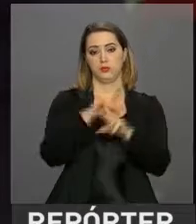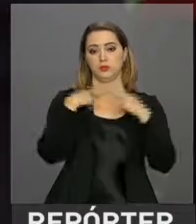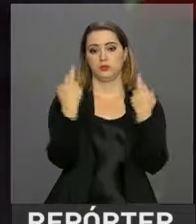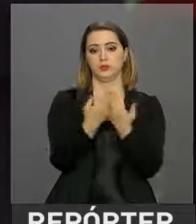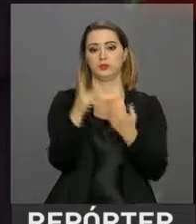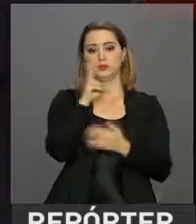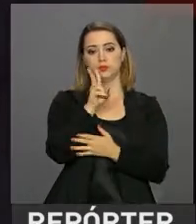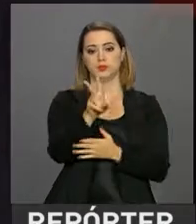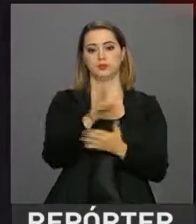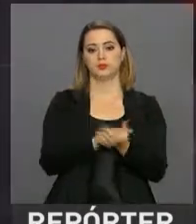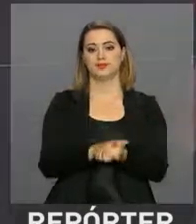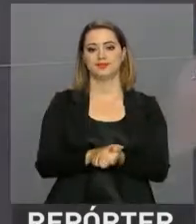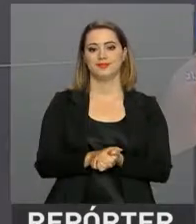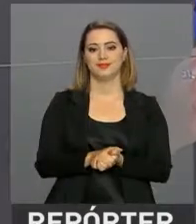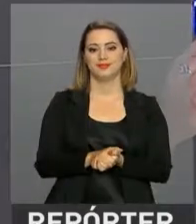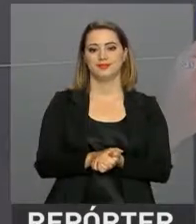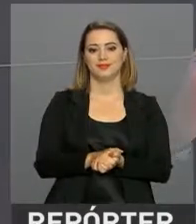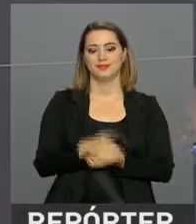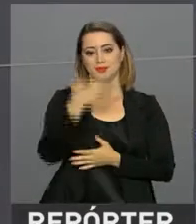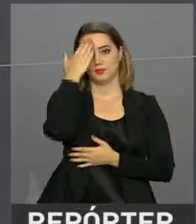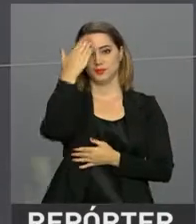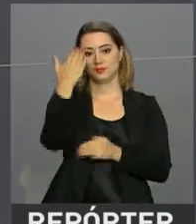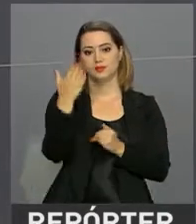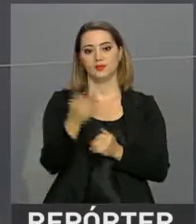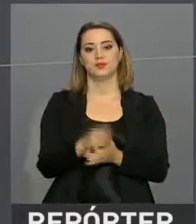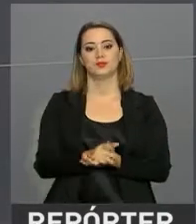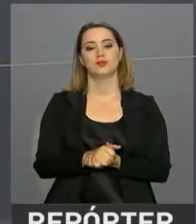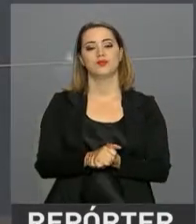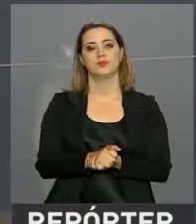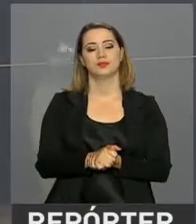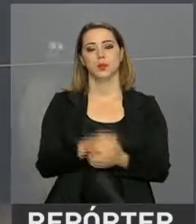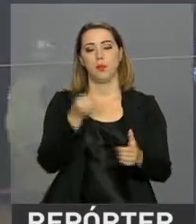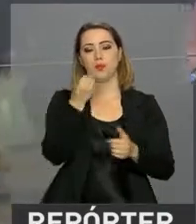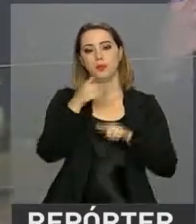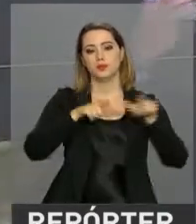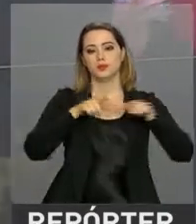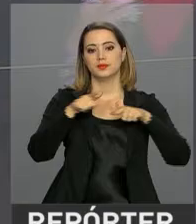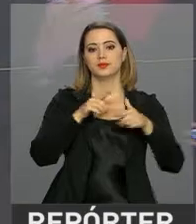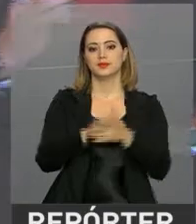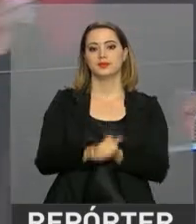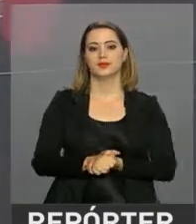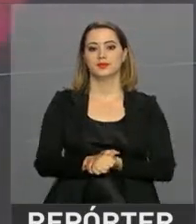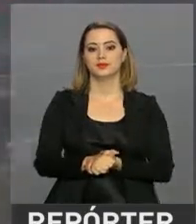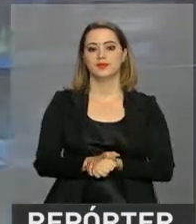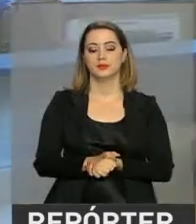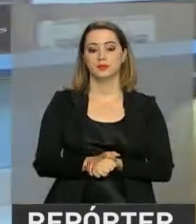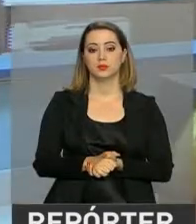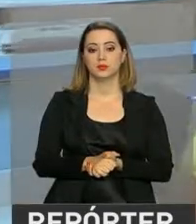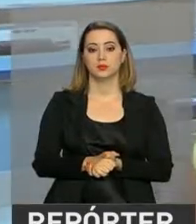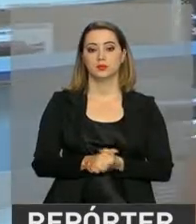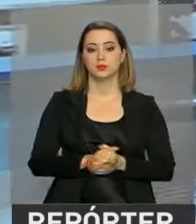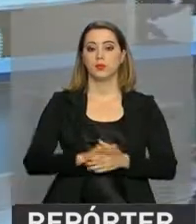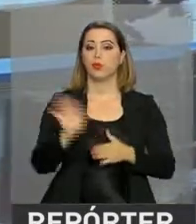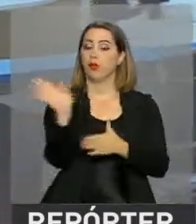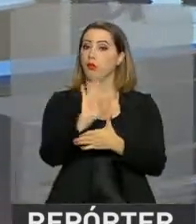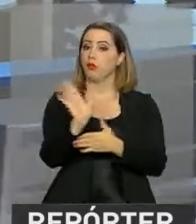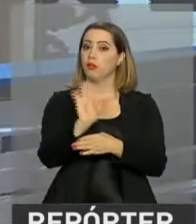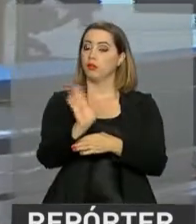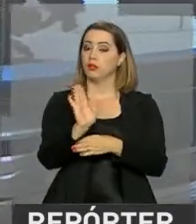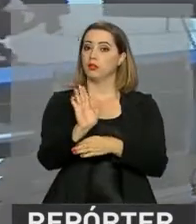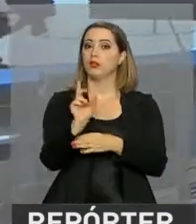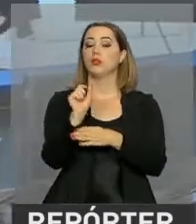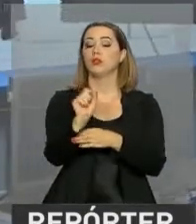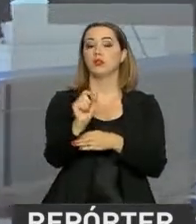tudo para vocês. José Luiz. Obrigado pelas informações, Luana. Bom trabalho para você aí no Palácio. E em vídeo apresentado a empresários